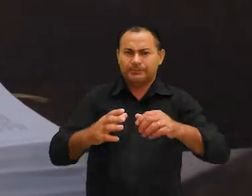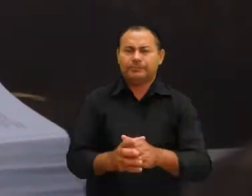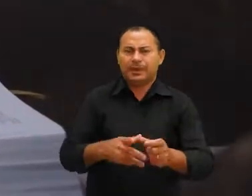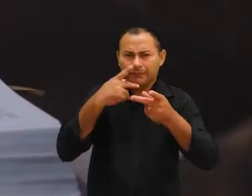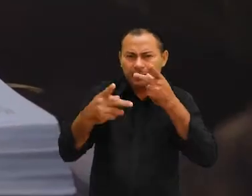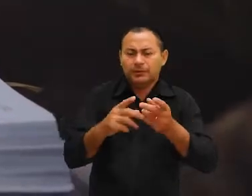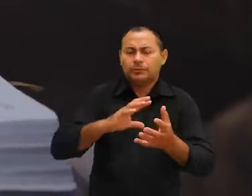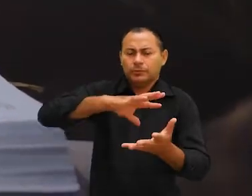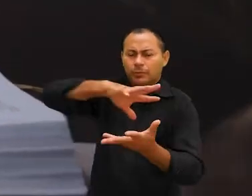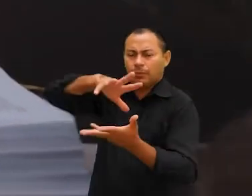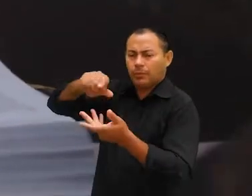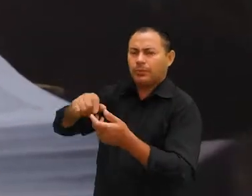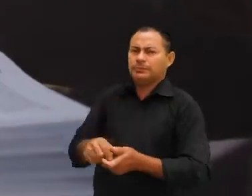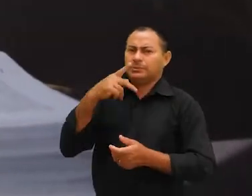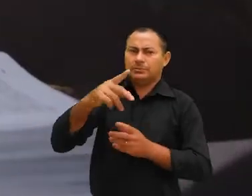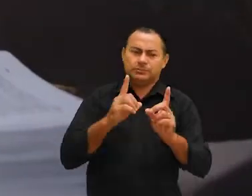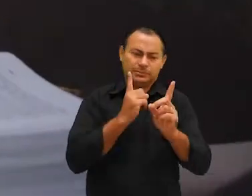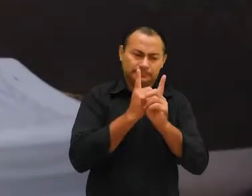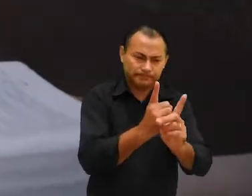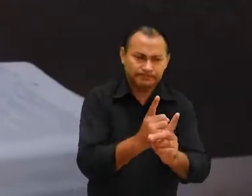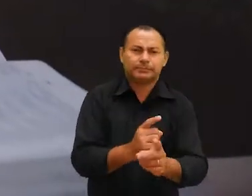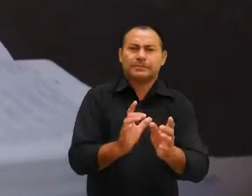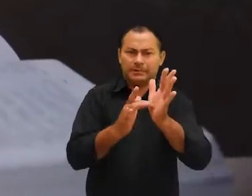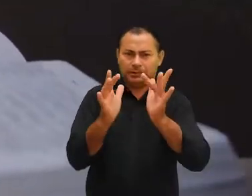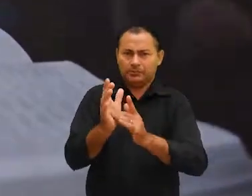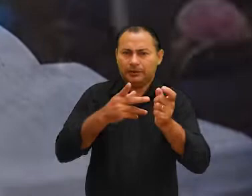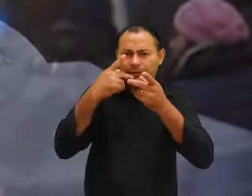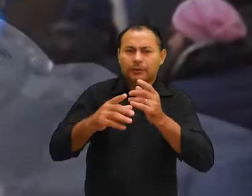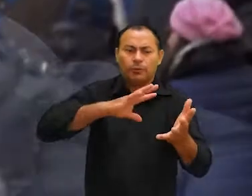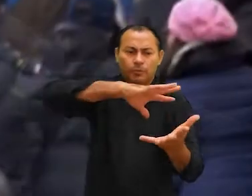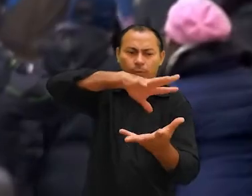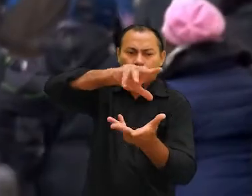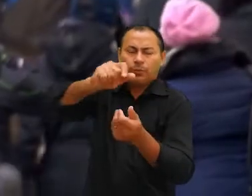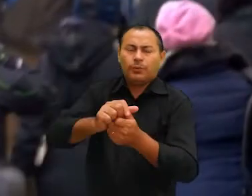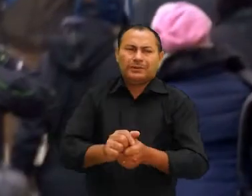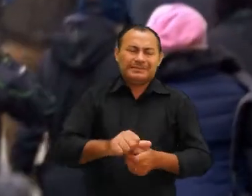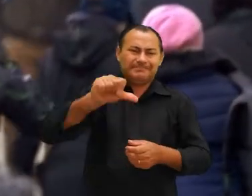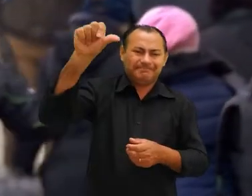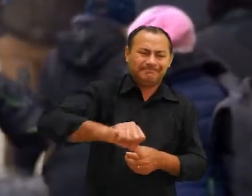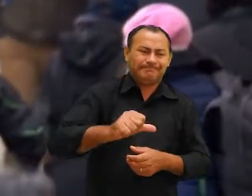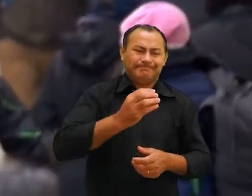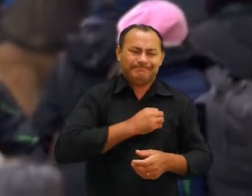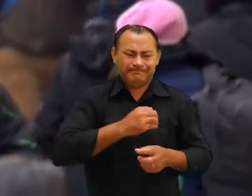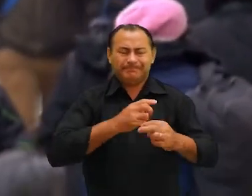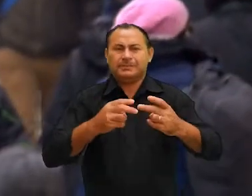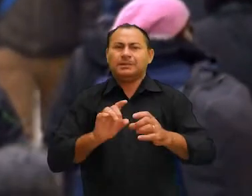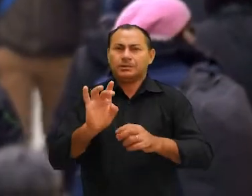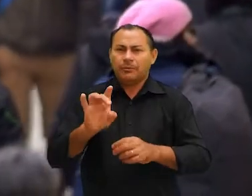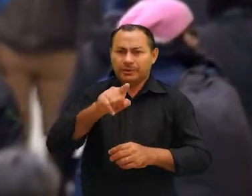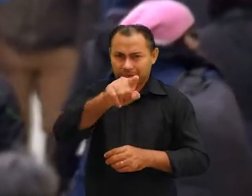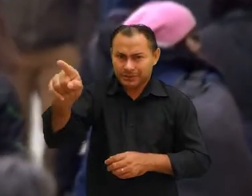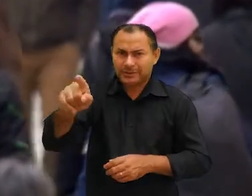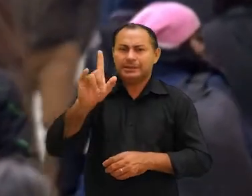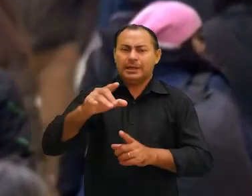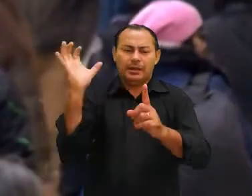fazendo uma declaração a respeito do mundo e a respeito dos seus discípulos ele sabe dizendo o mundo está se corrompendo e você somente